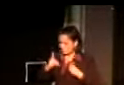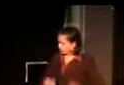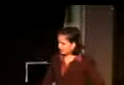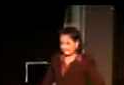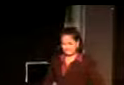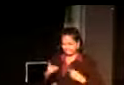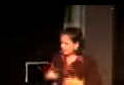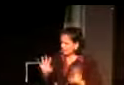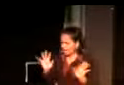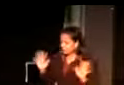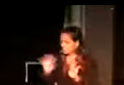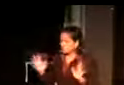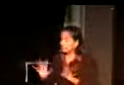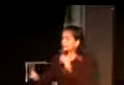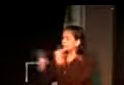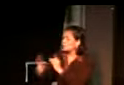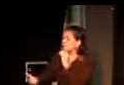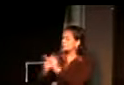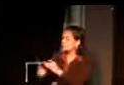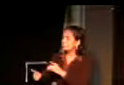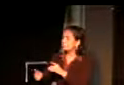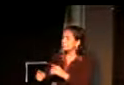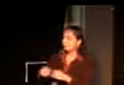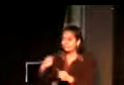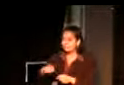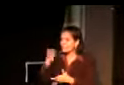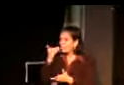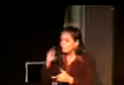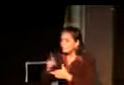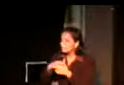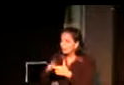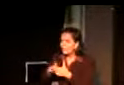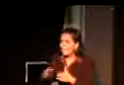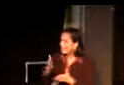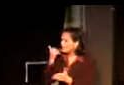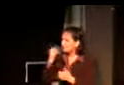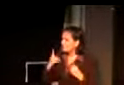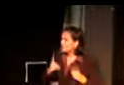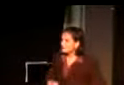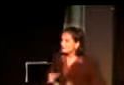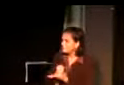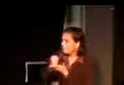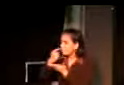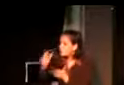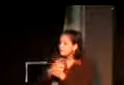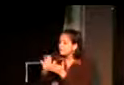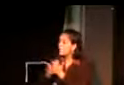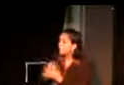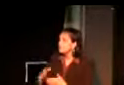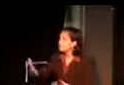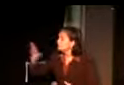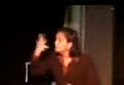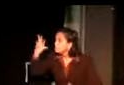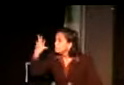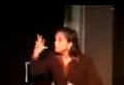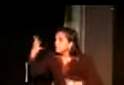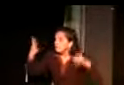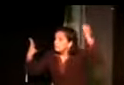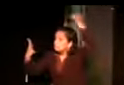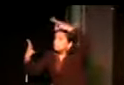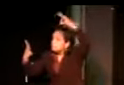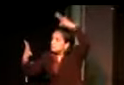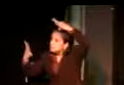apóstolo Paulo Não ele tá se olhando no espelho iluminado pelo Espírito